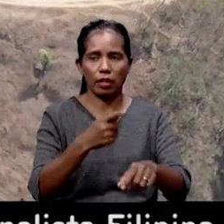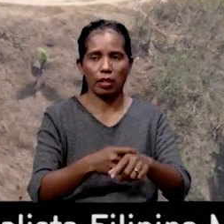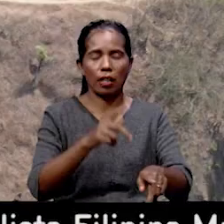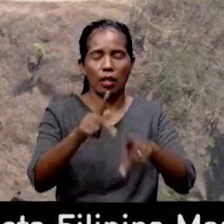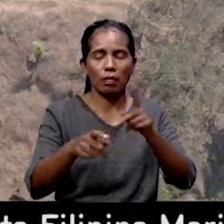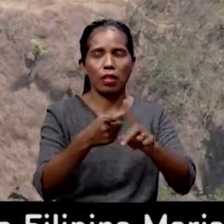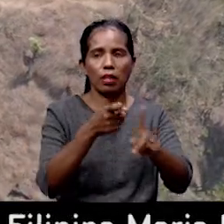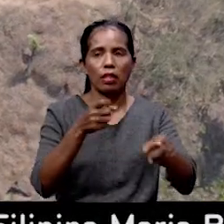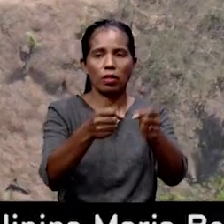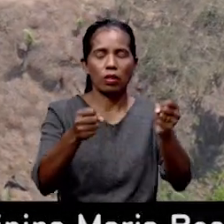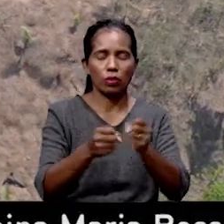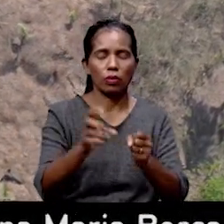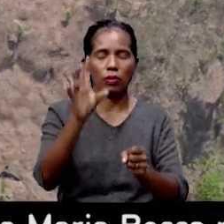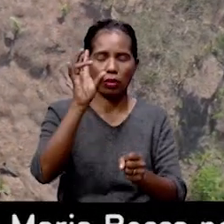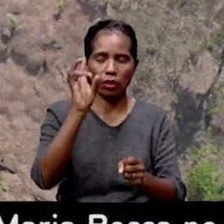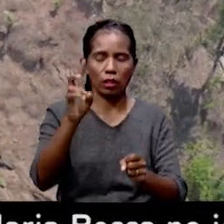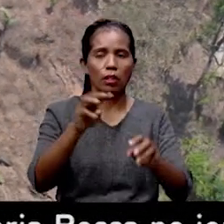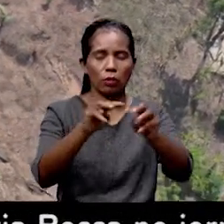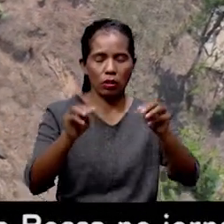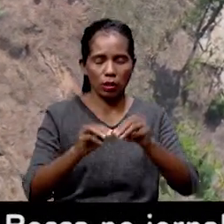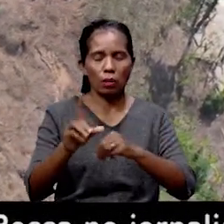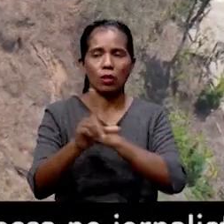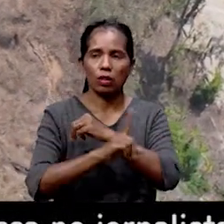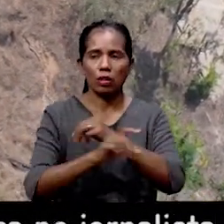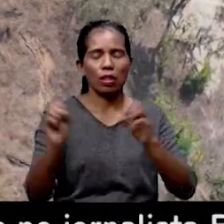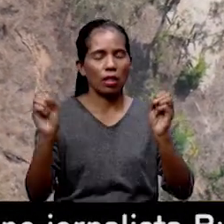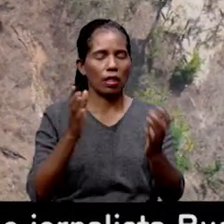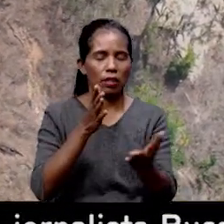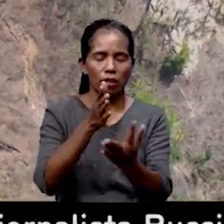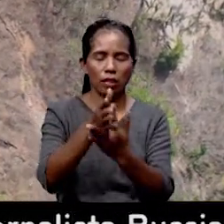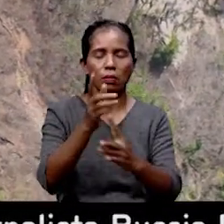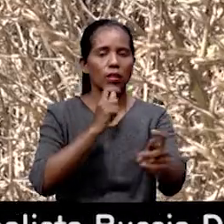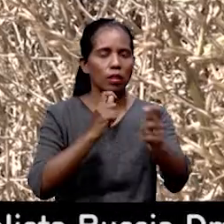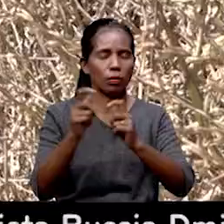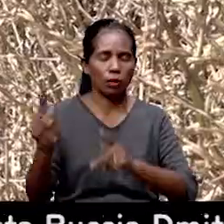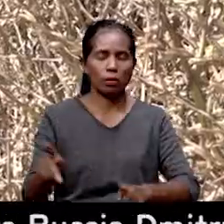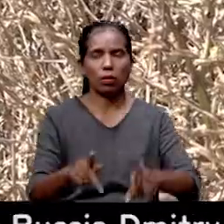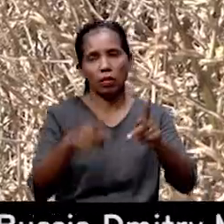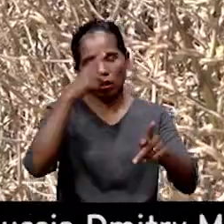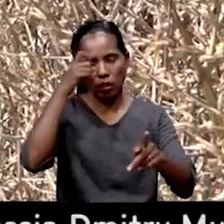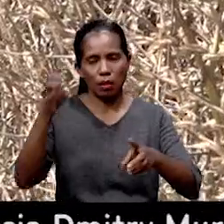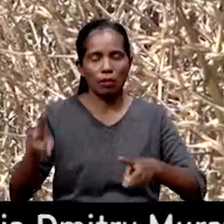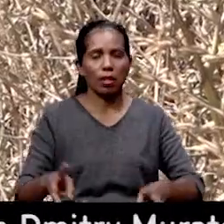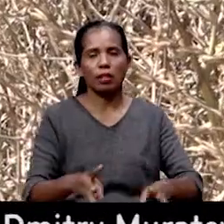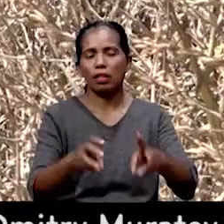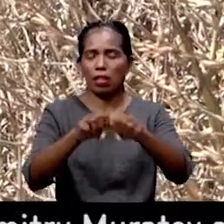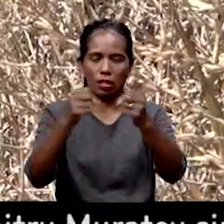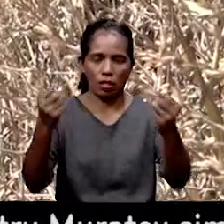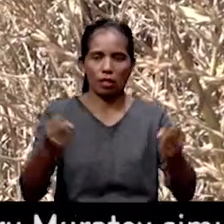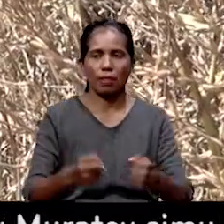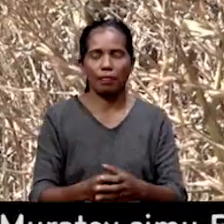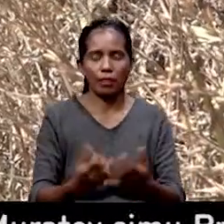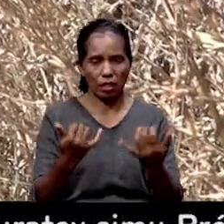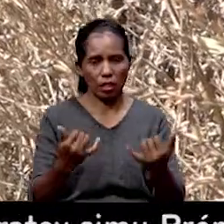Comunidade Husuku, Hito e município Likisa, lá acesso para transporte público, tambo condição estrada at. E a né